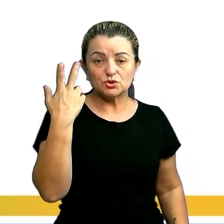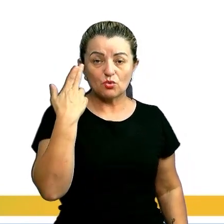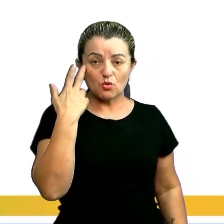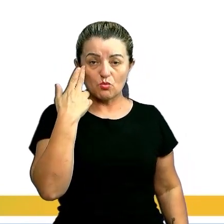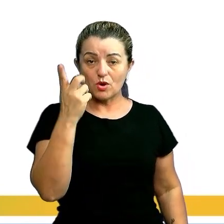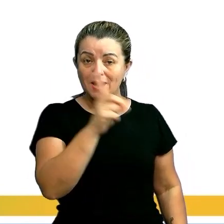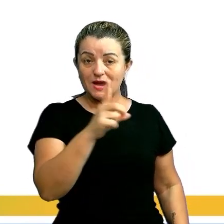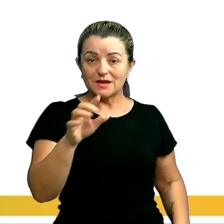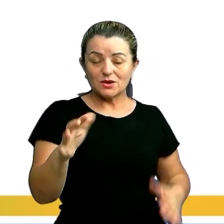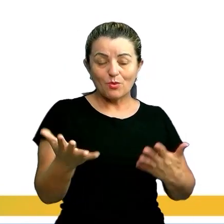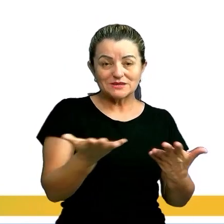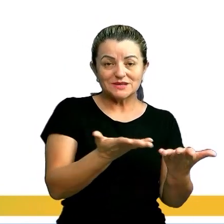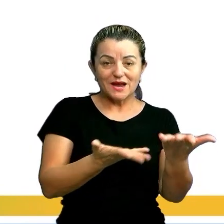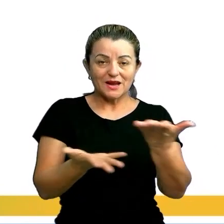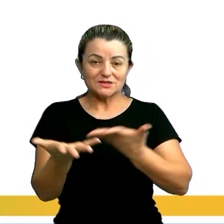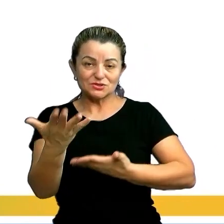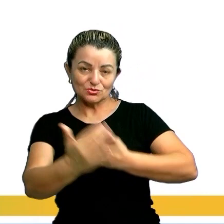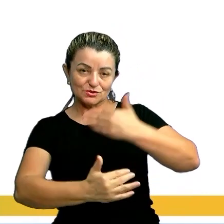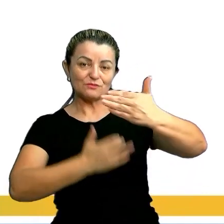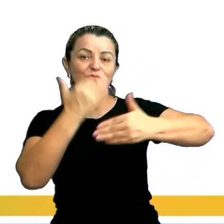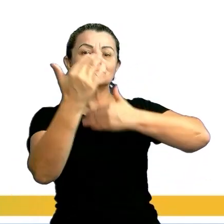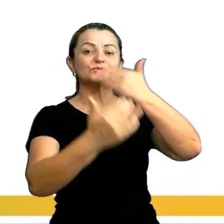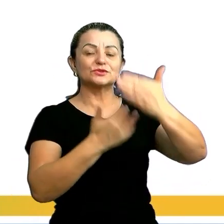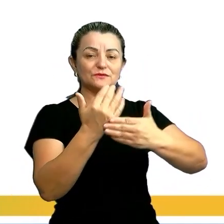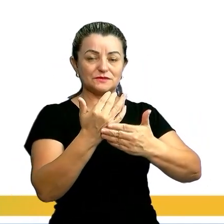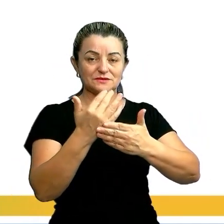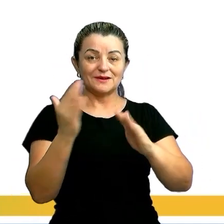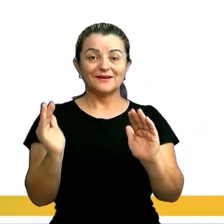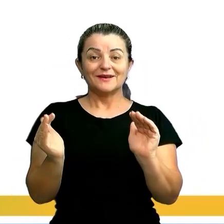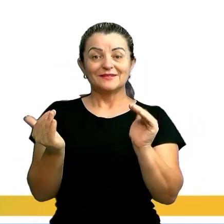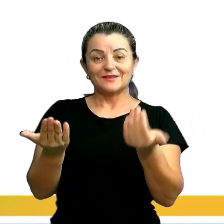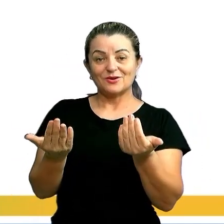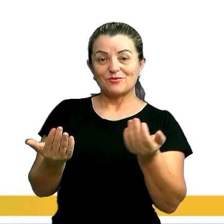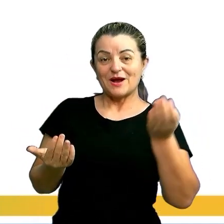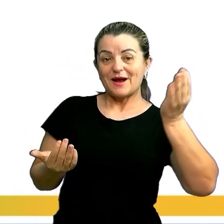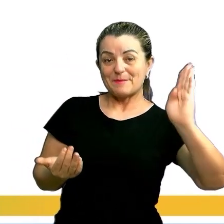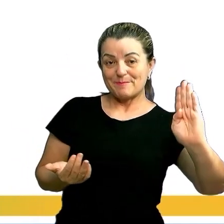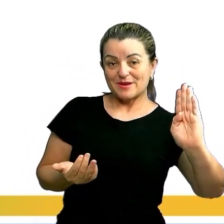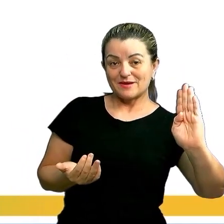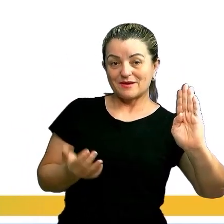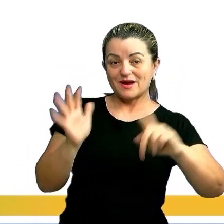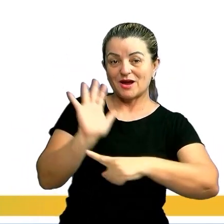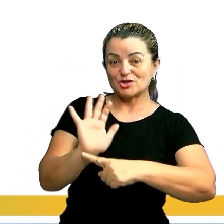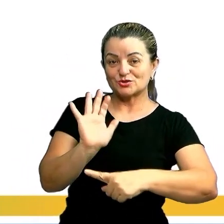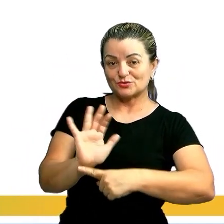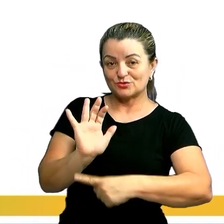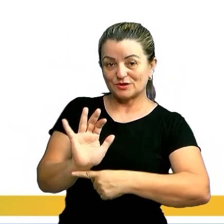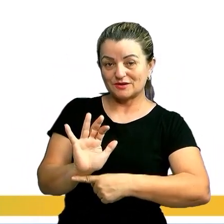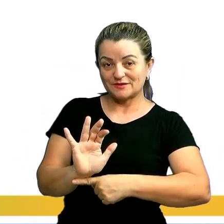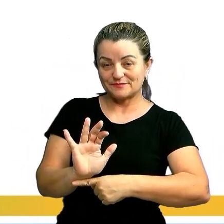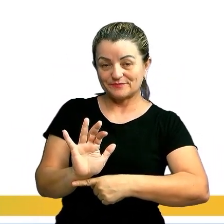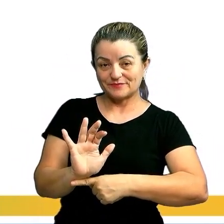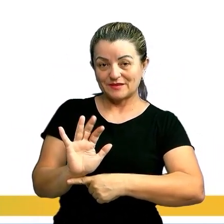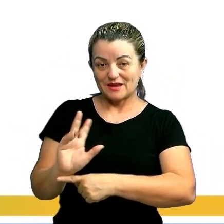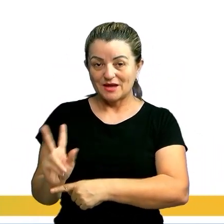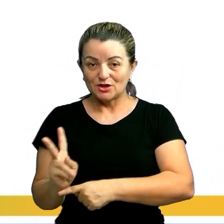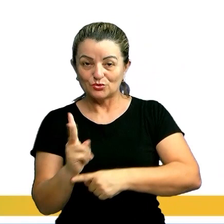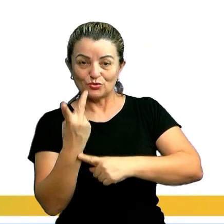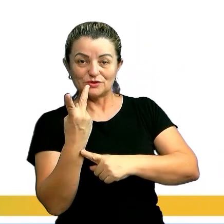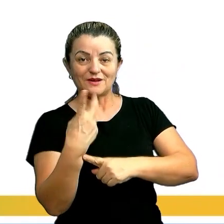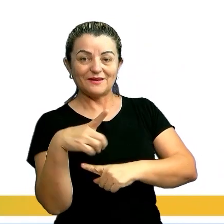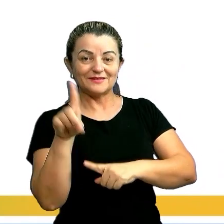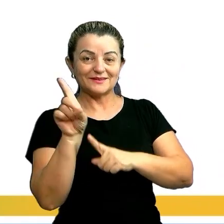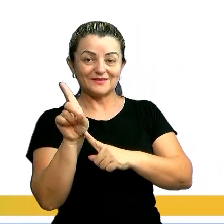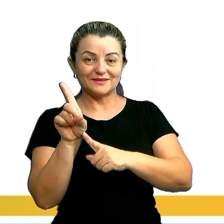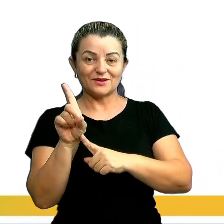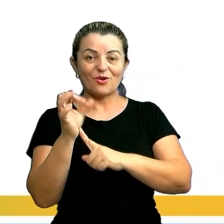evolutivas entre os animais. A B ajudou a responder ou a tornar a letra D correta,